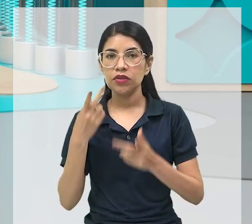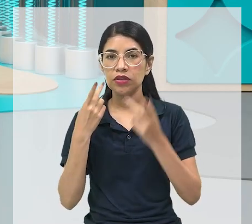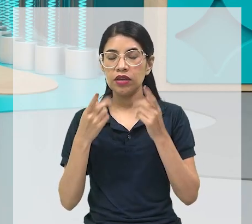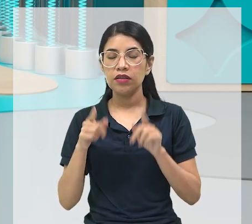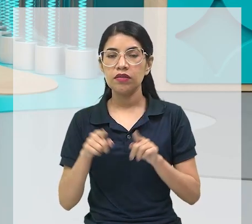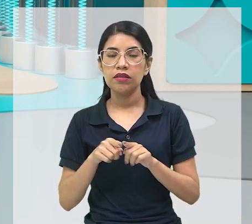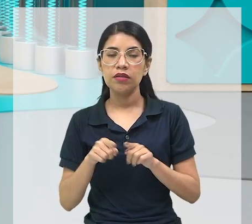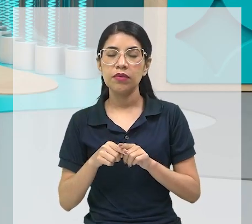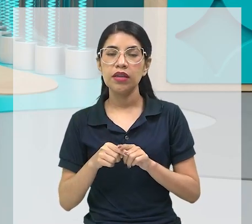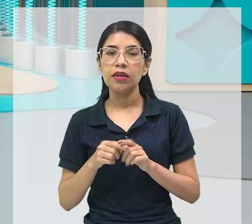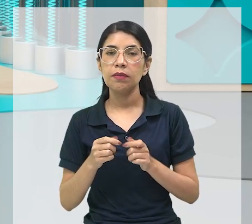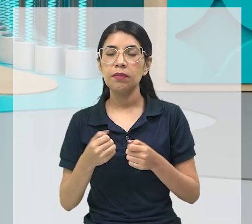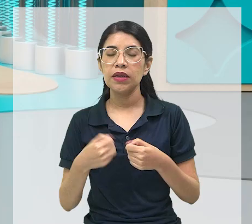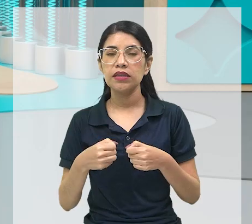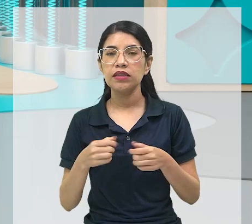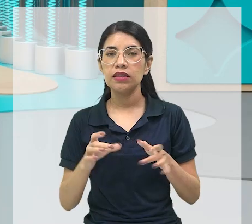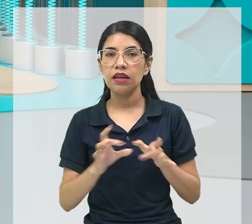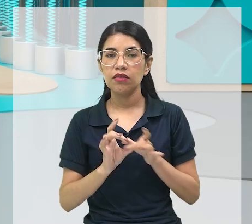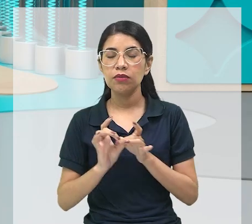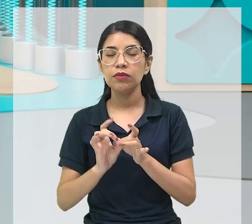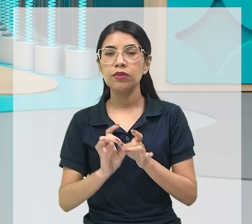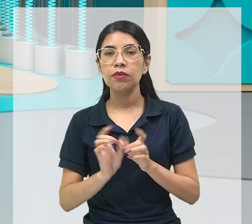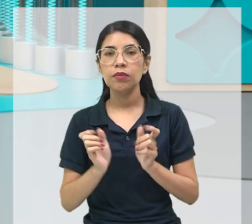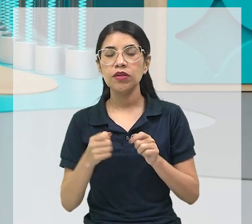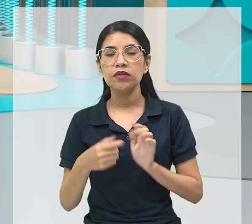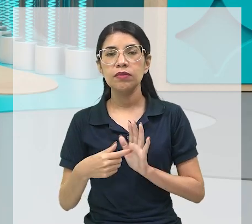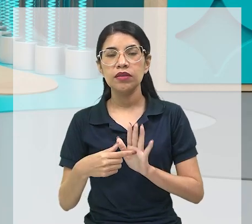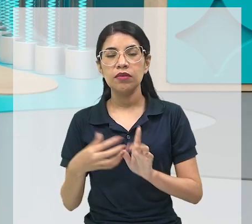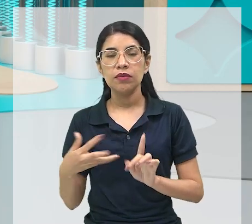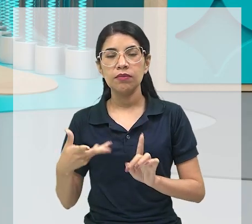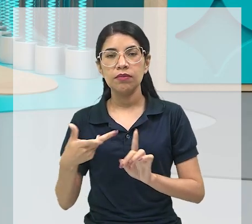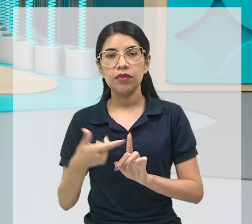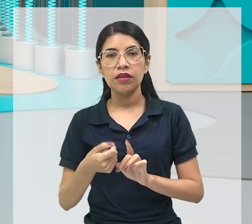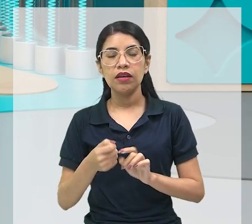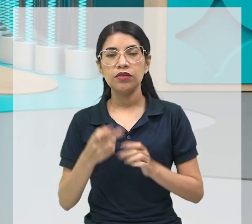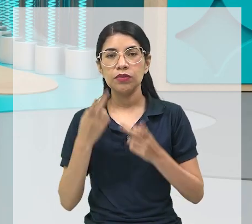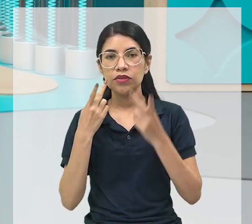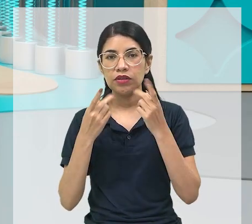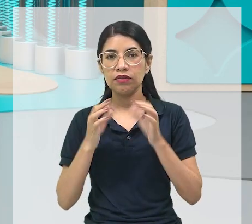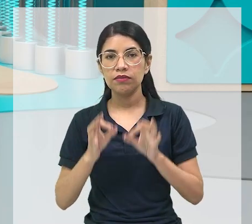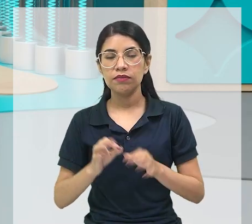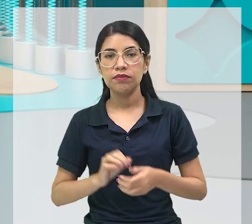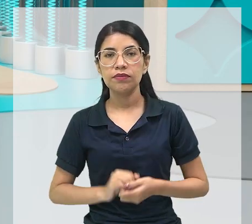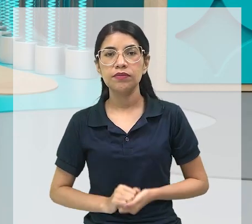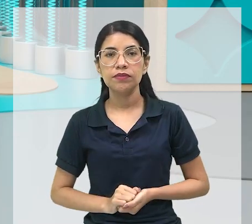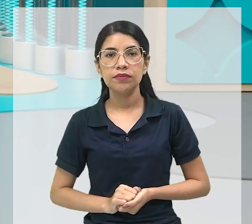e como eles estão sempre dialogando para trazer uma qualidade do espetáculo.